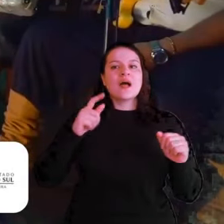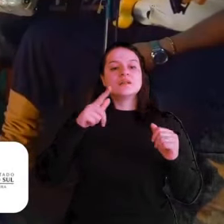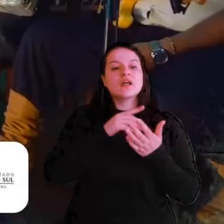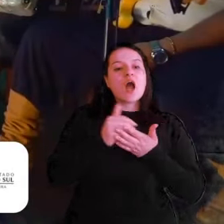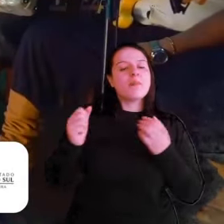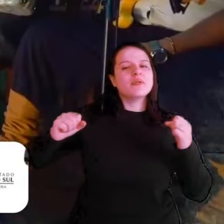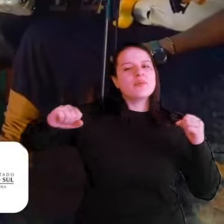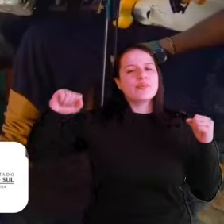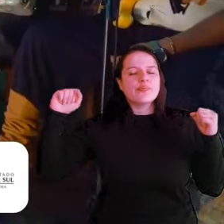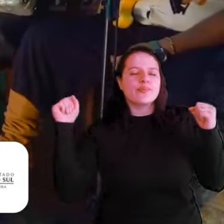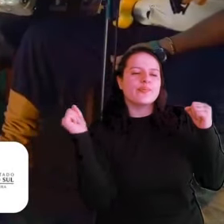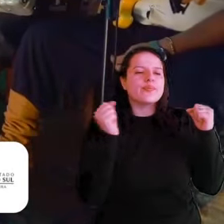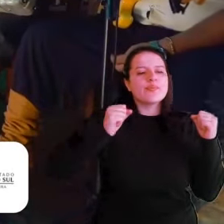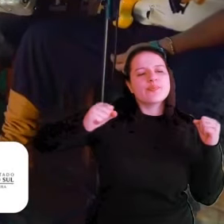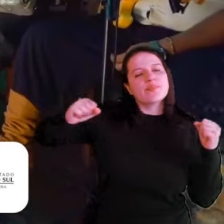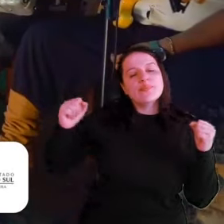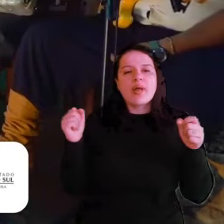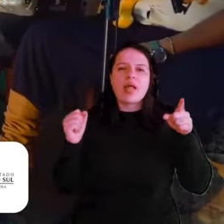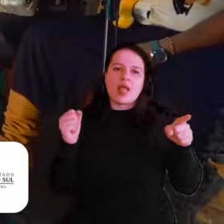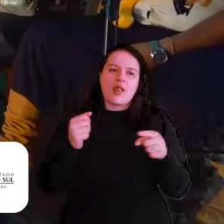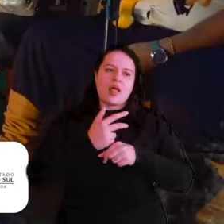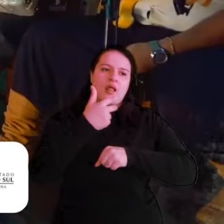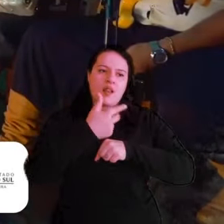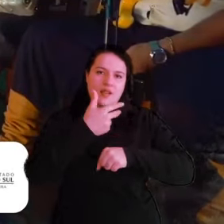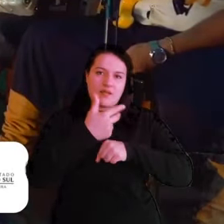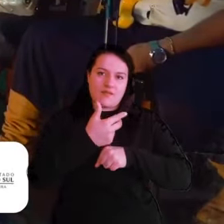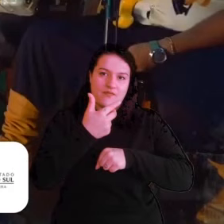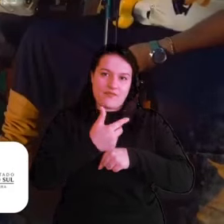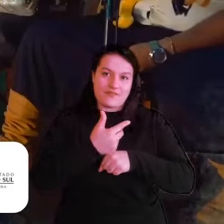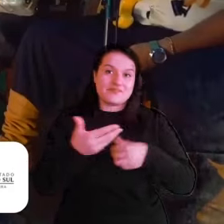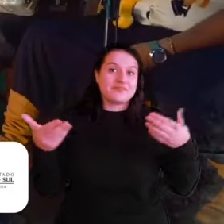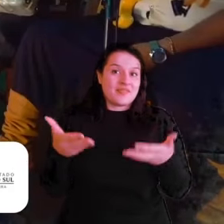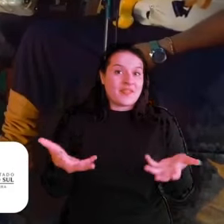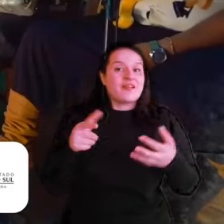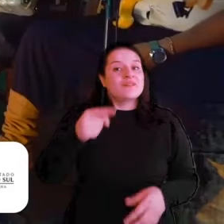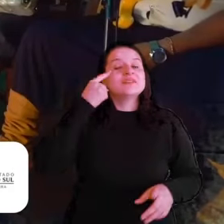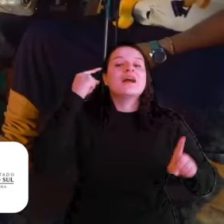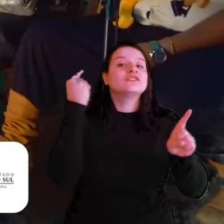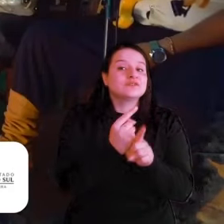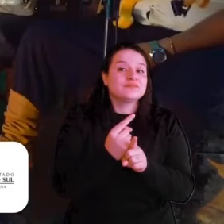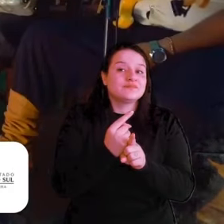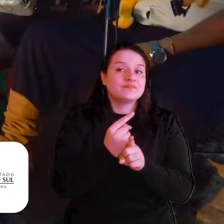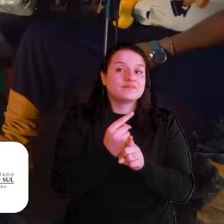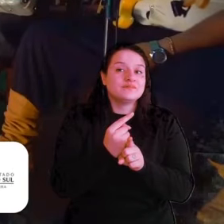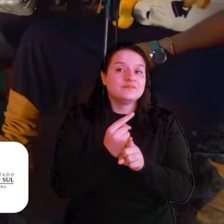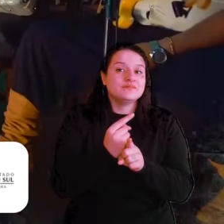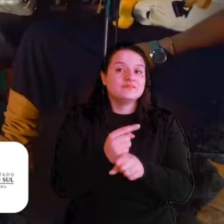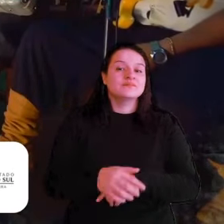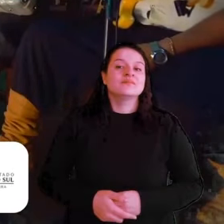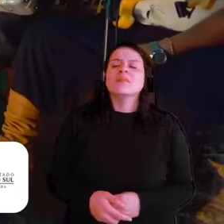vamos começar tocando uma música que essa pessoa gravou. Ah, é? É verdade. E agora eu quero que você adivinhe depois.